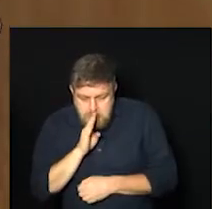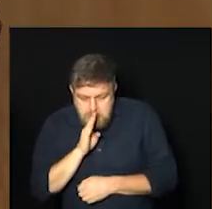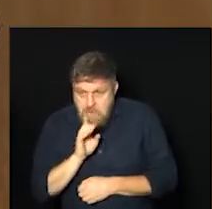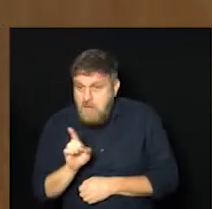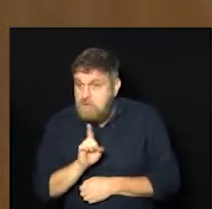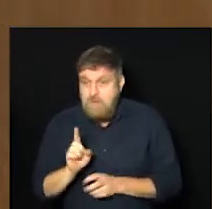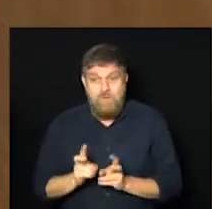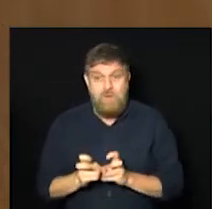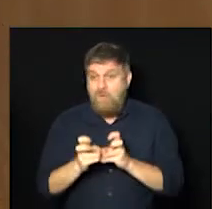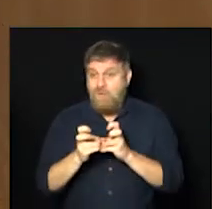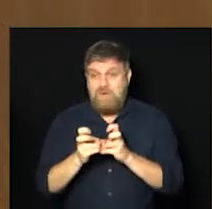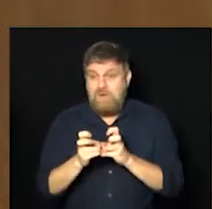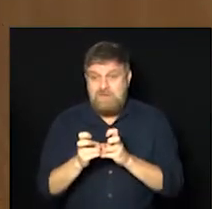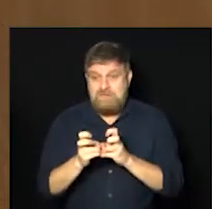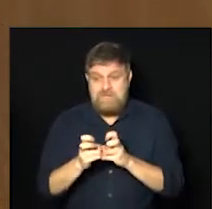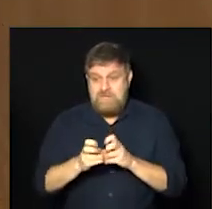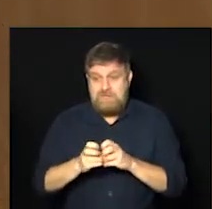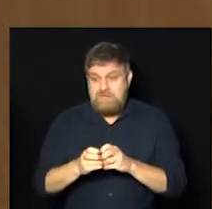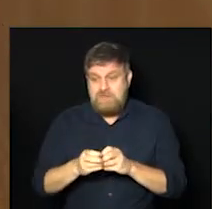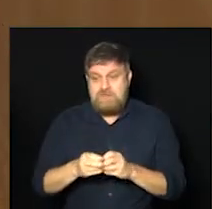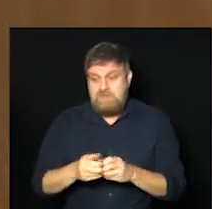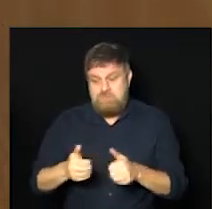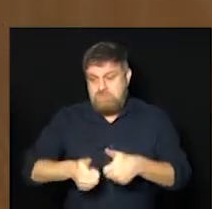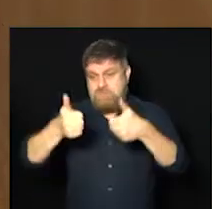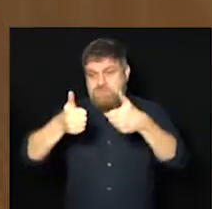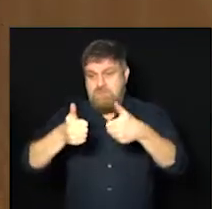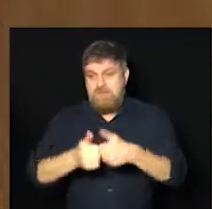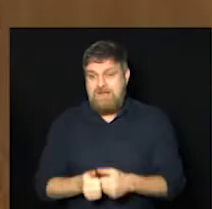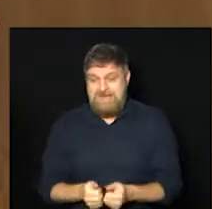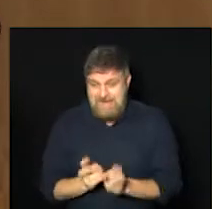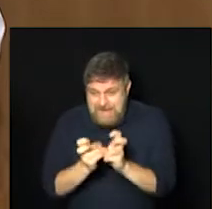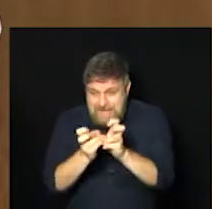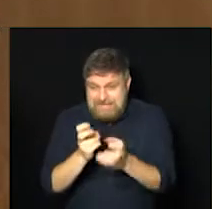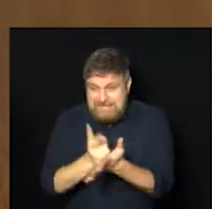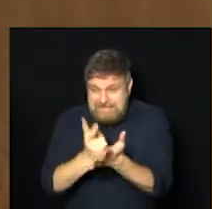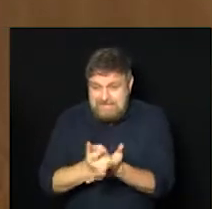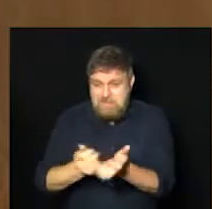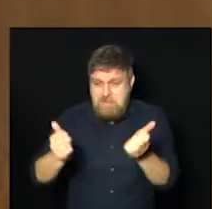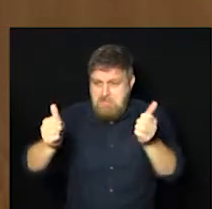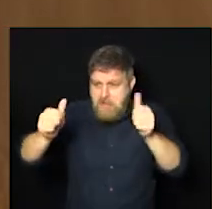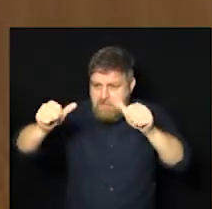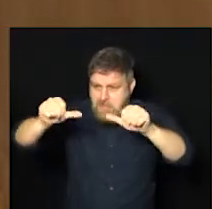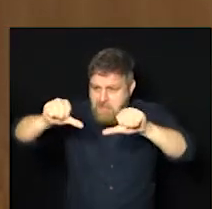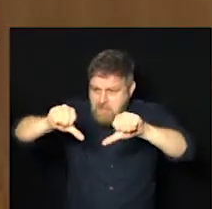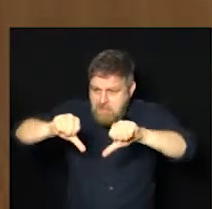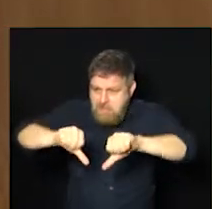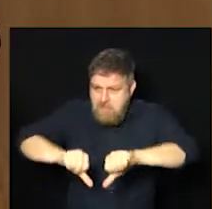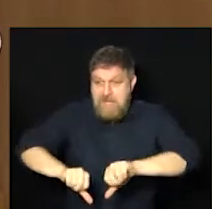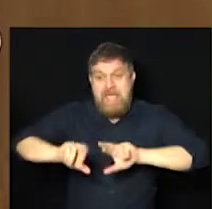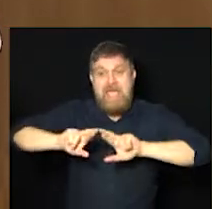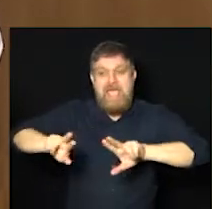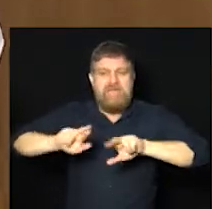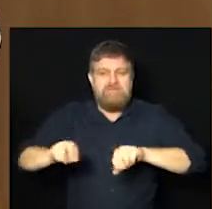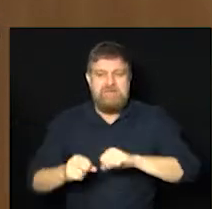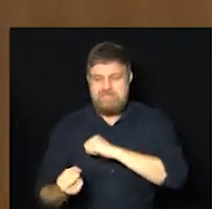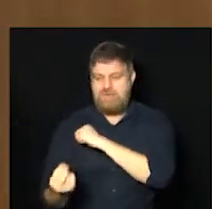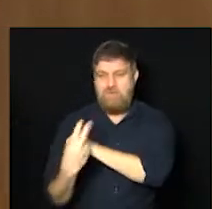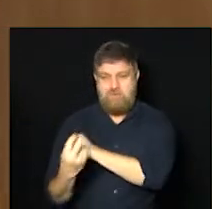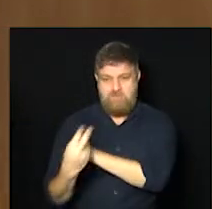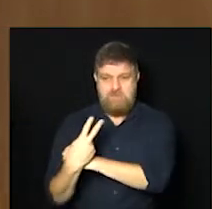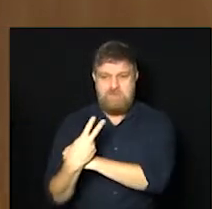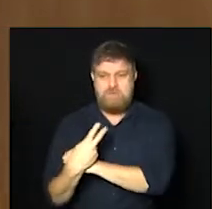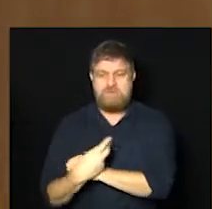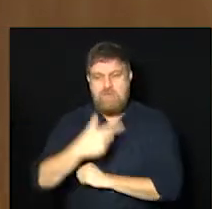não melhora, ela vai piorar gradativamente. Diferente de uma infecção viral, que você tem a infecção e